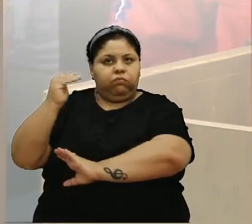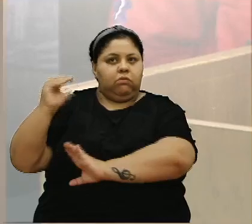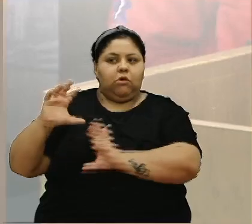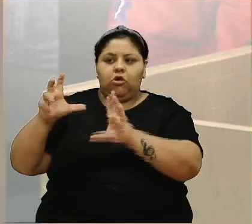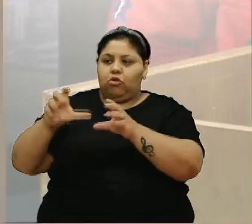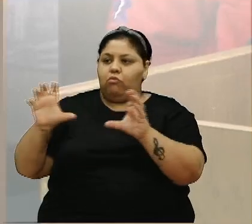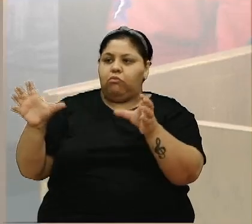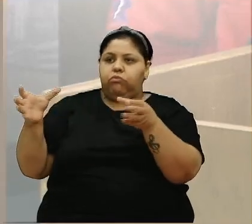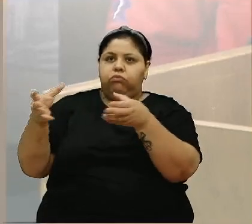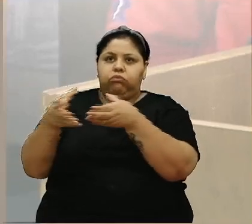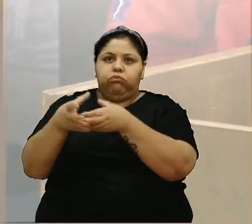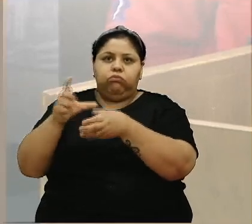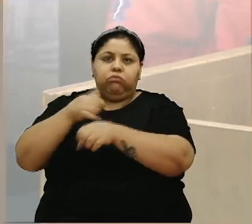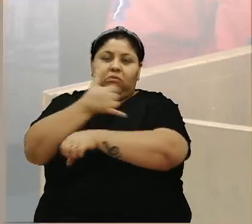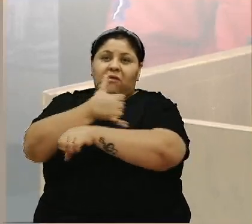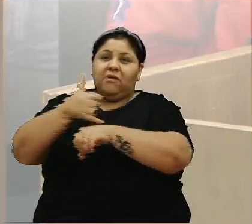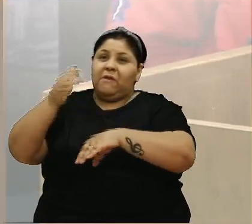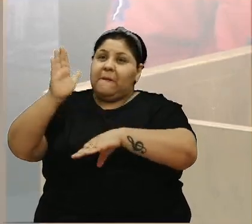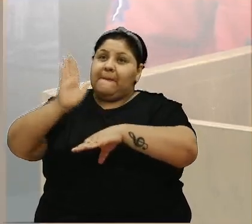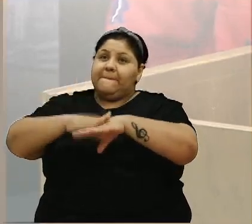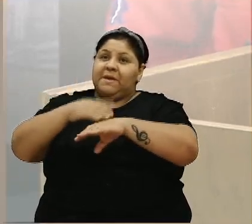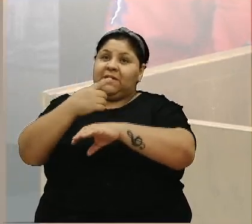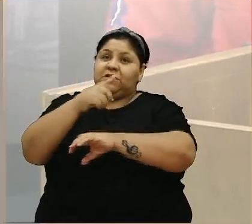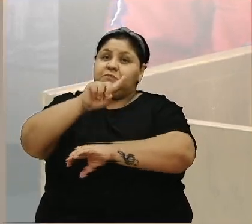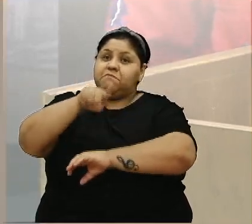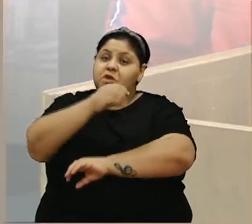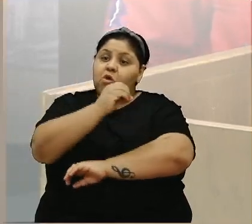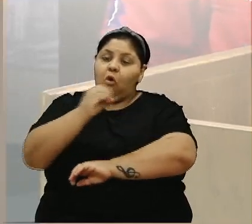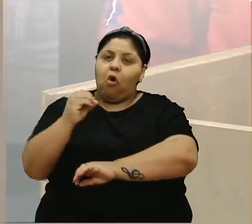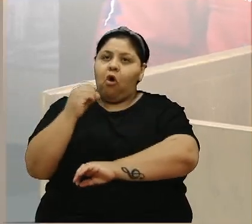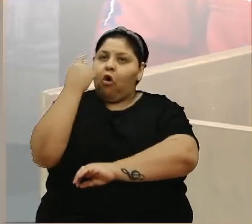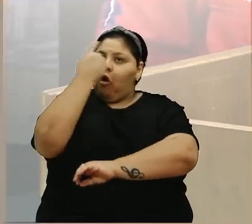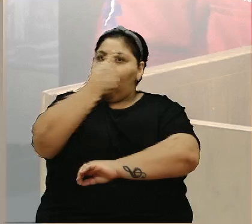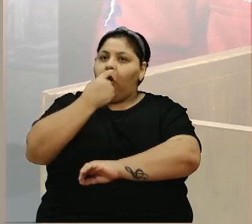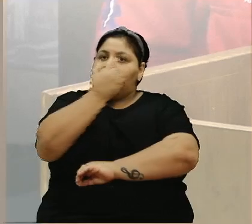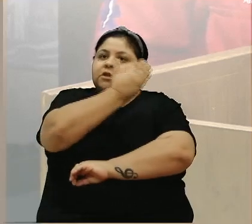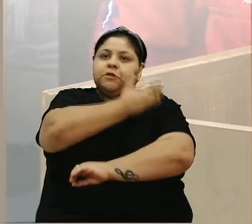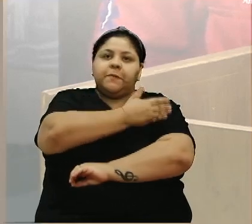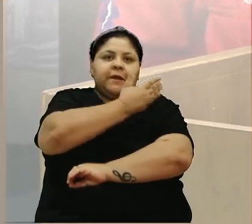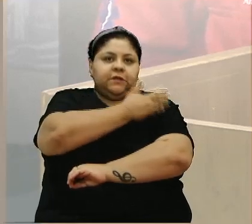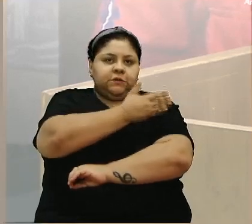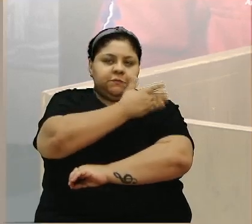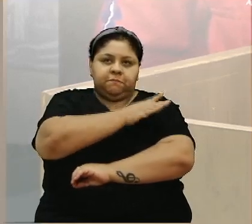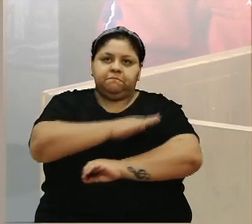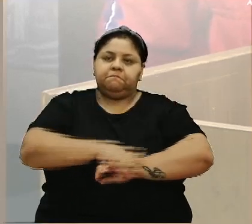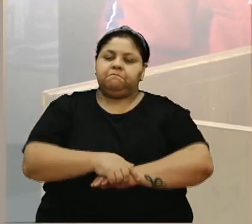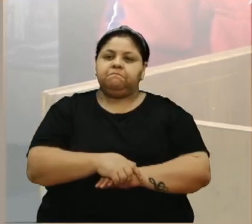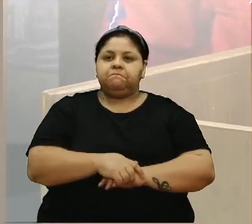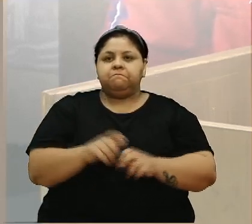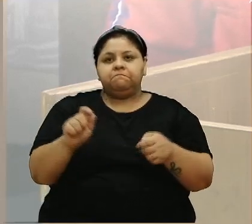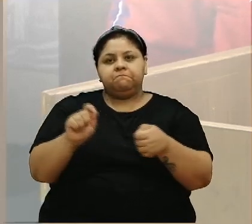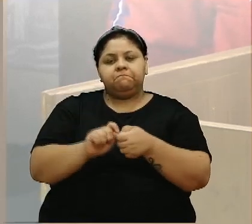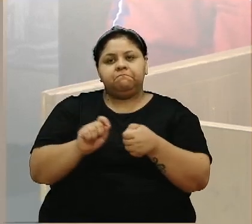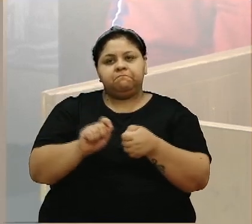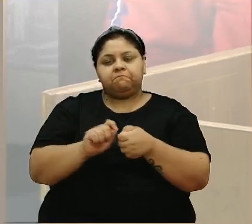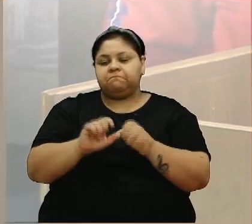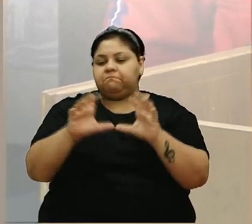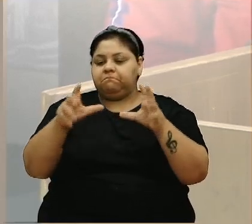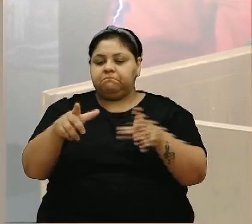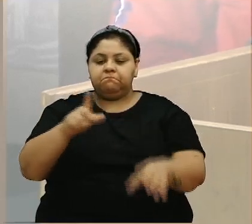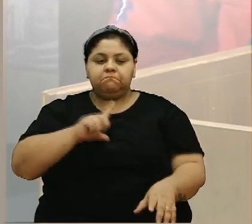equipe passa por mais de 1000 horas de treinamentos fazendo com que todos